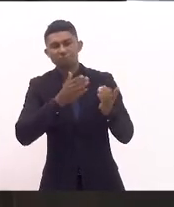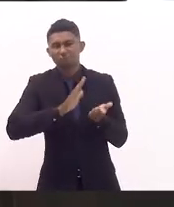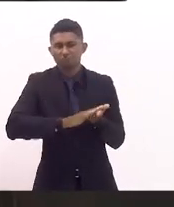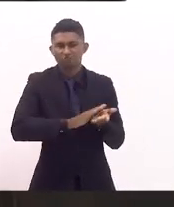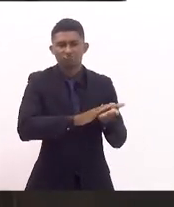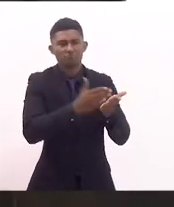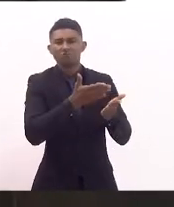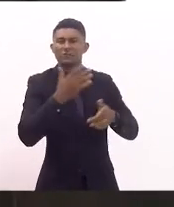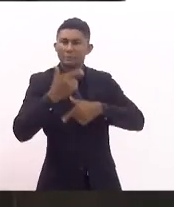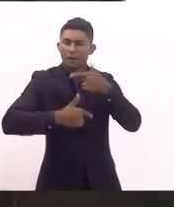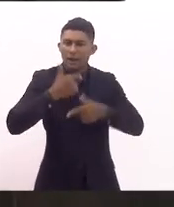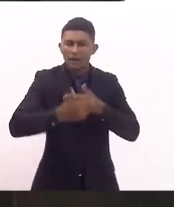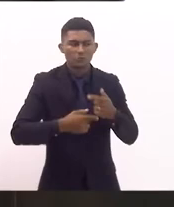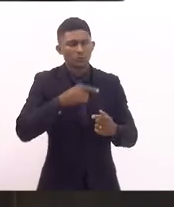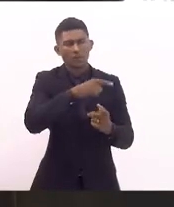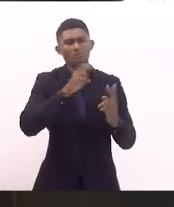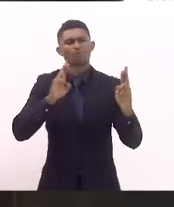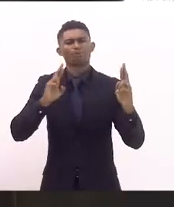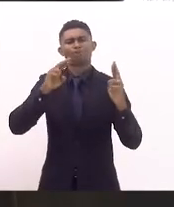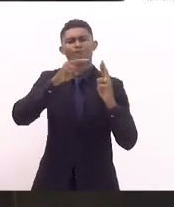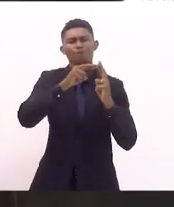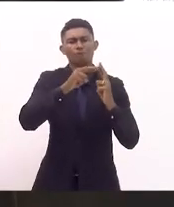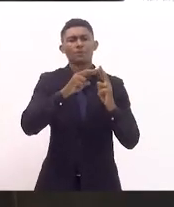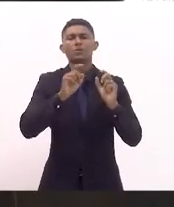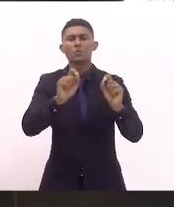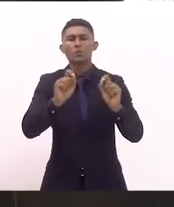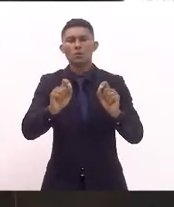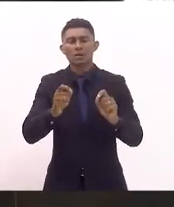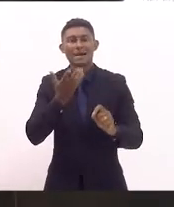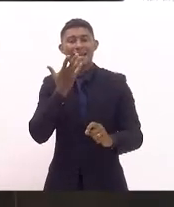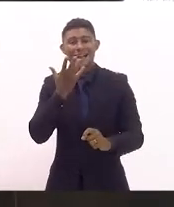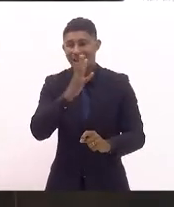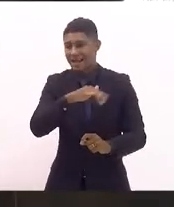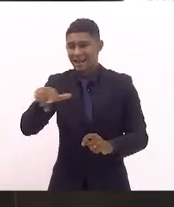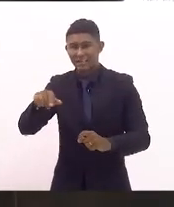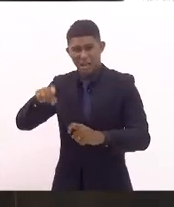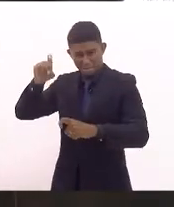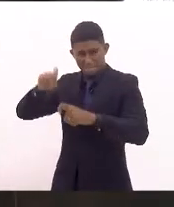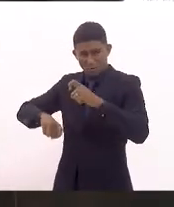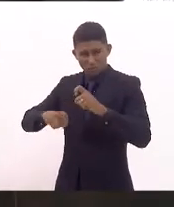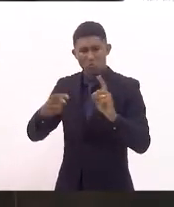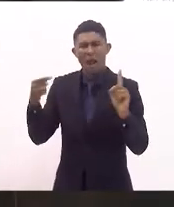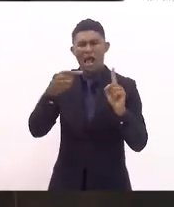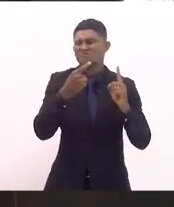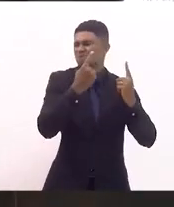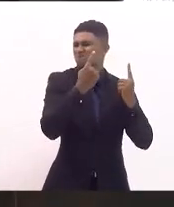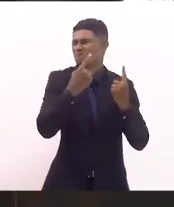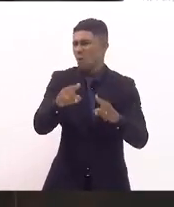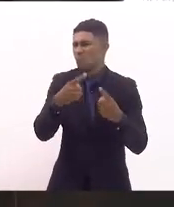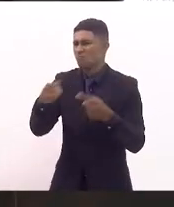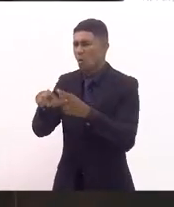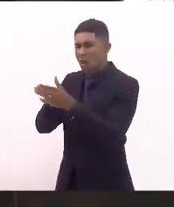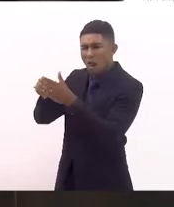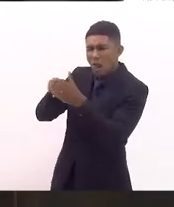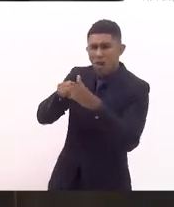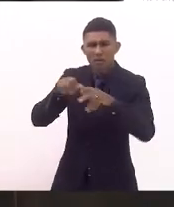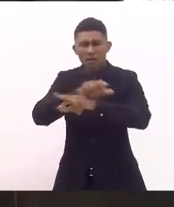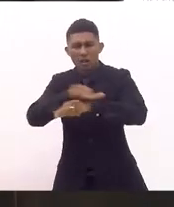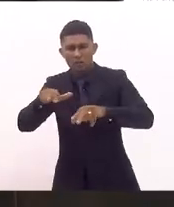é referência no combate e ao abuso sexual de criança. E